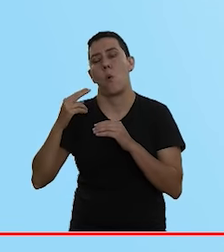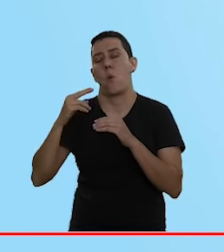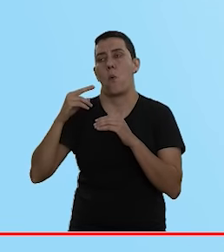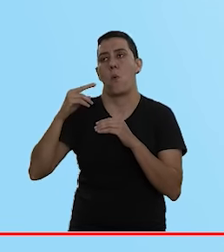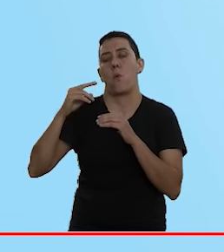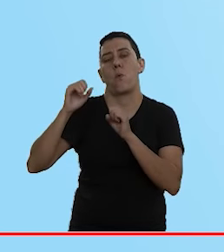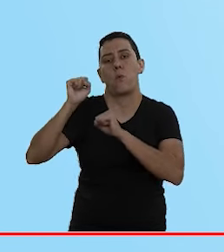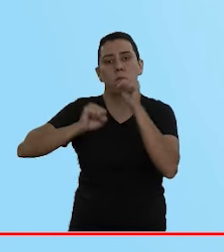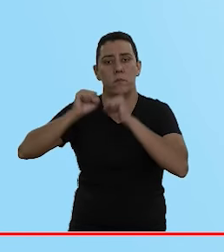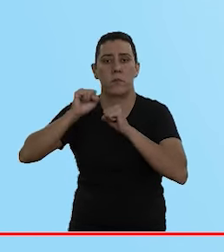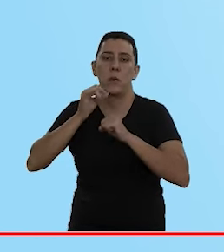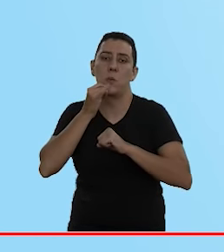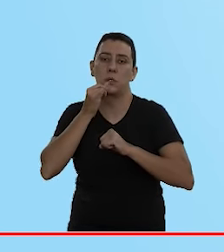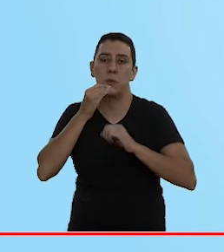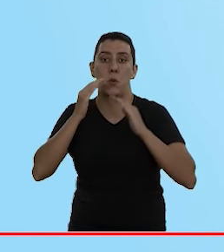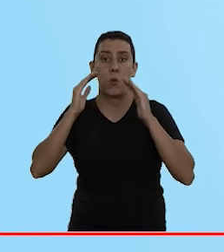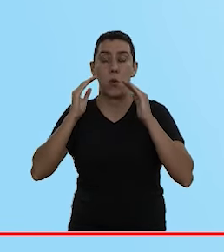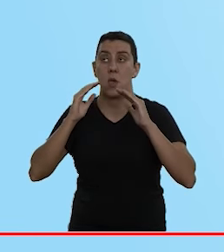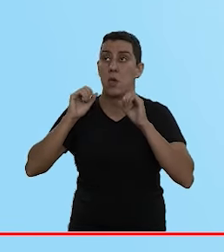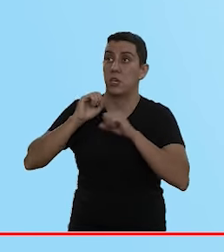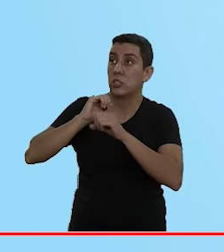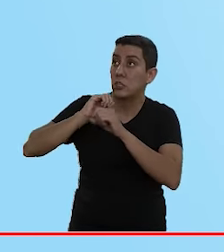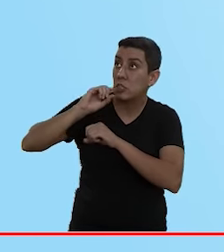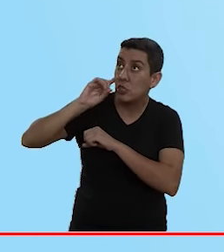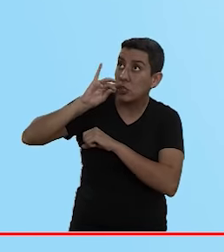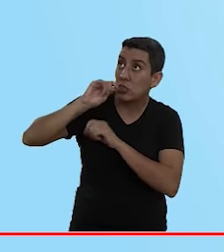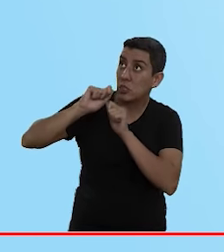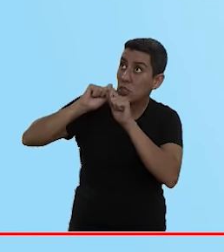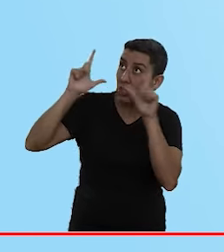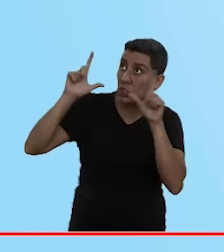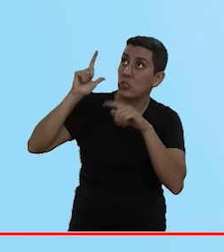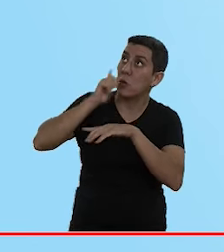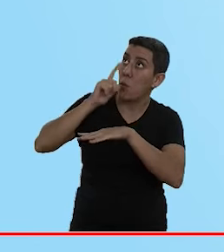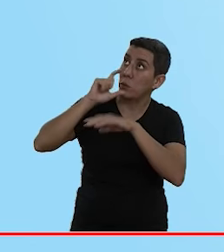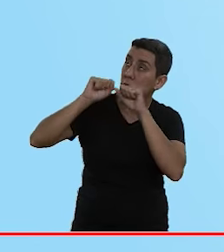recuperação noturna do efeito PID, então isso também faz parte, né,